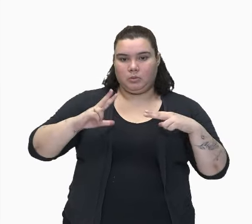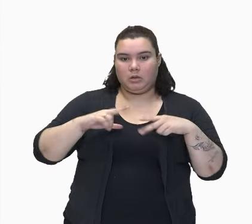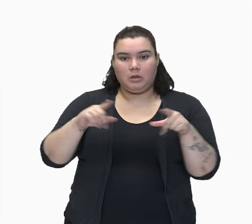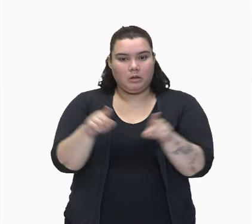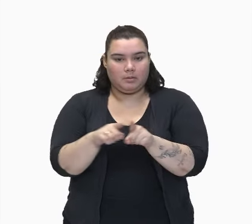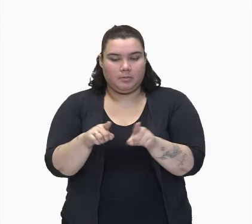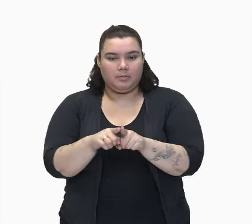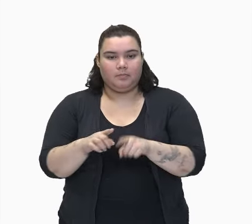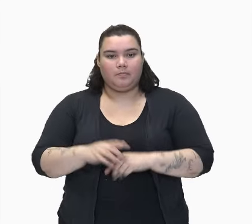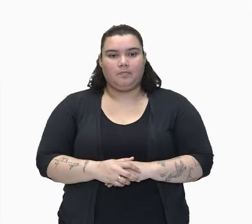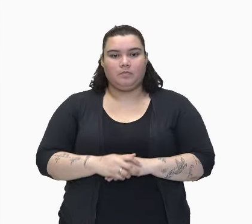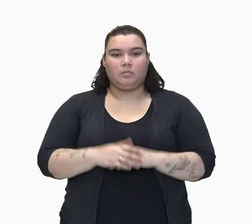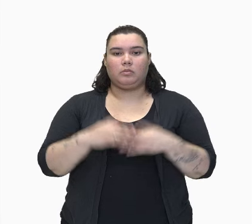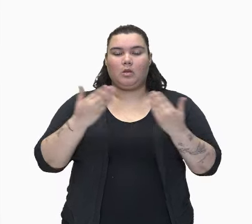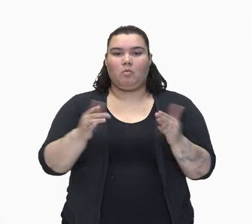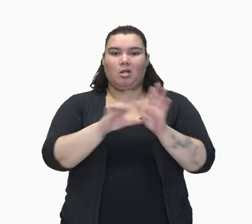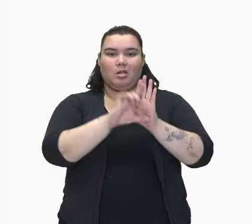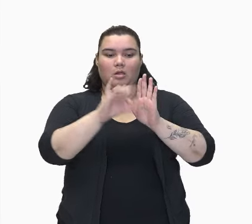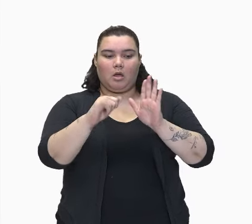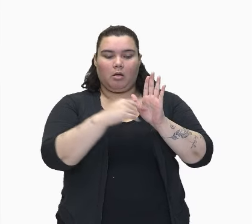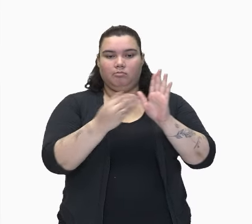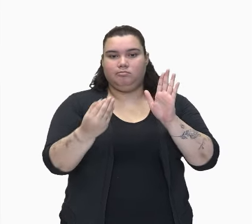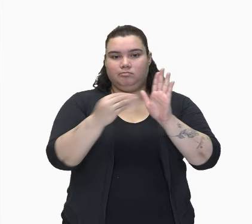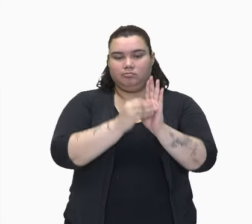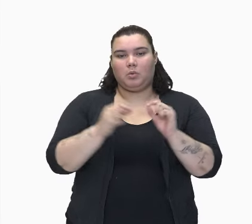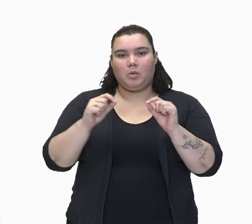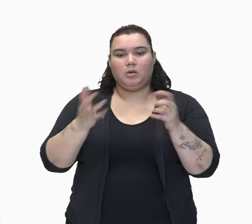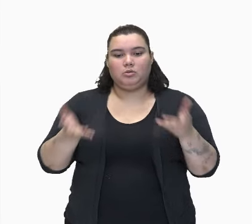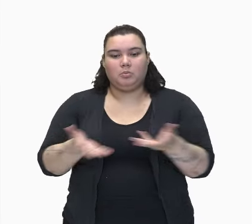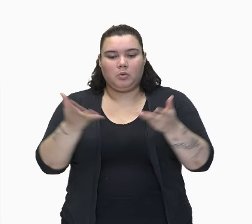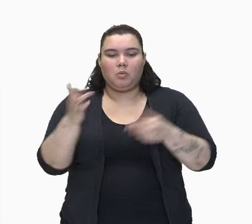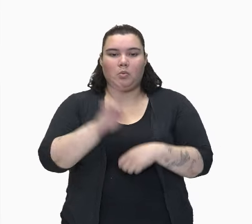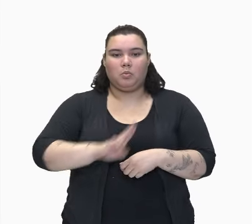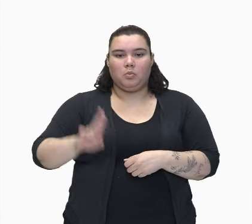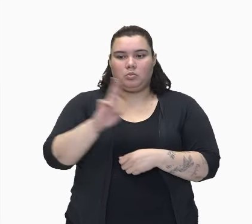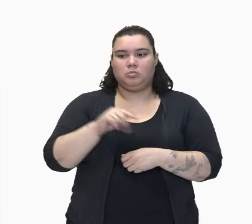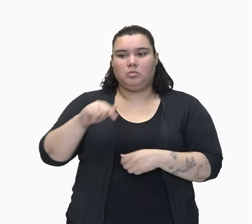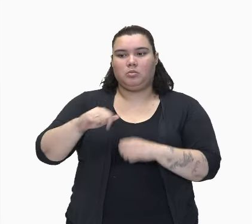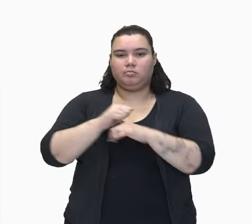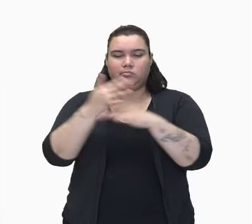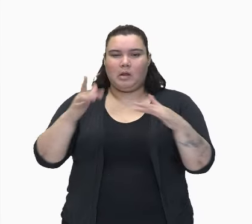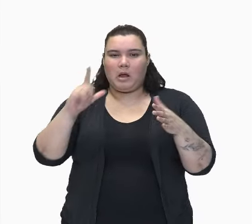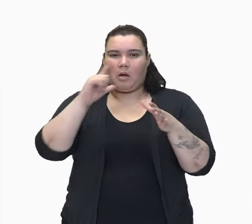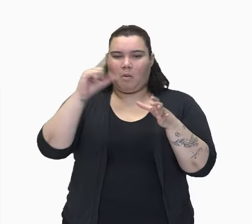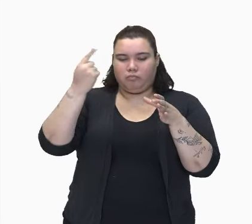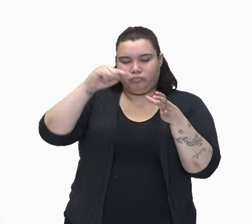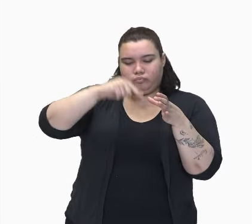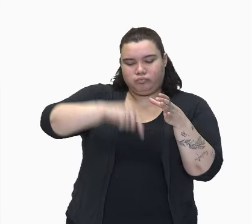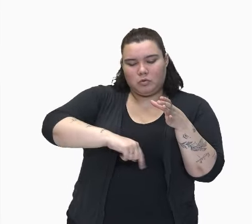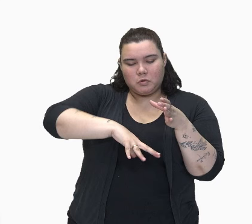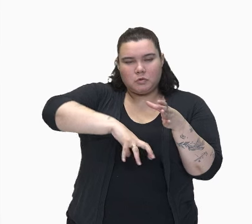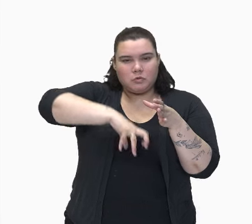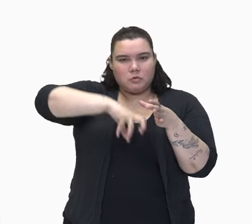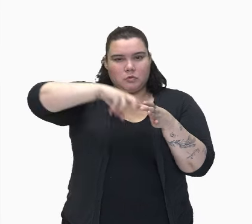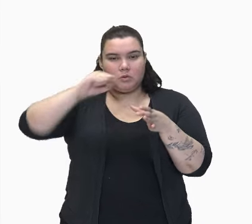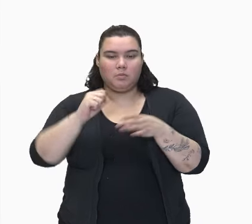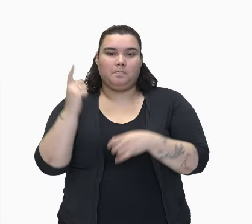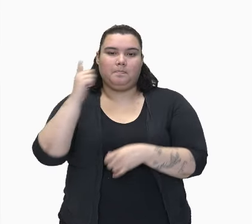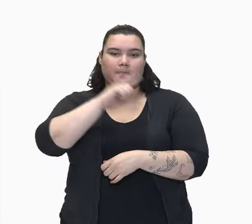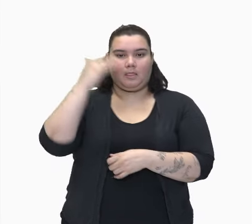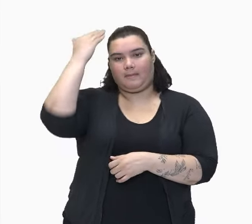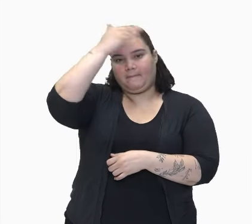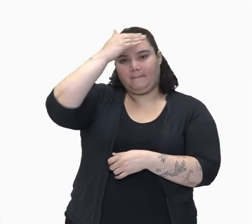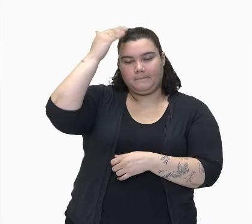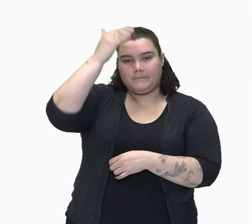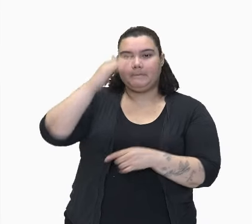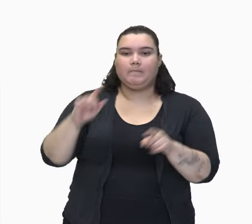Então, as reformas implementadas visavam estimular a exploração do petróleo em águas mais profundas, lá do Golfo do México, e também impulsionar,